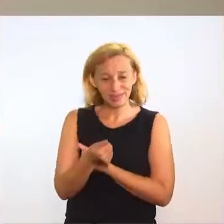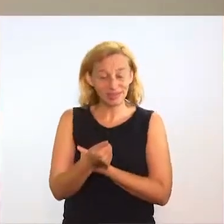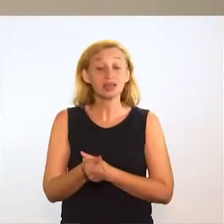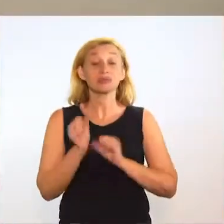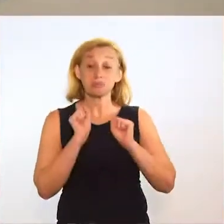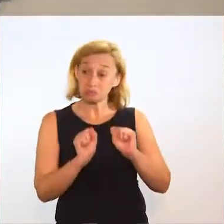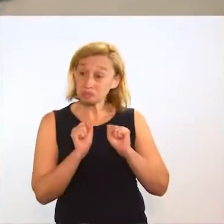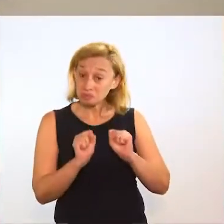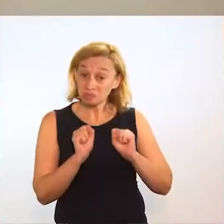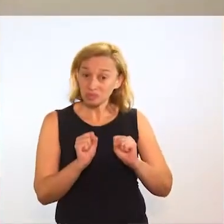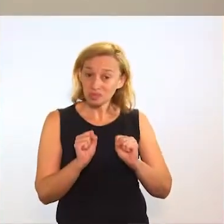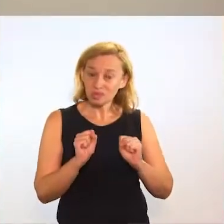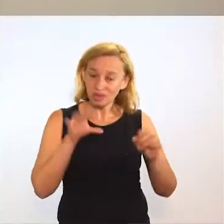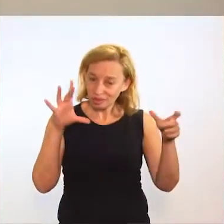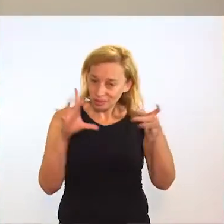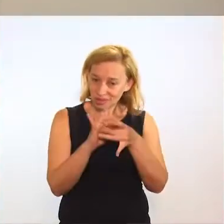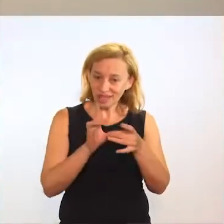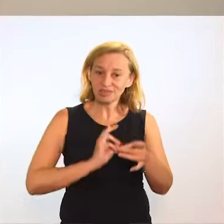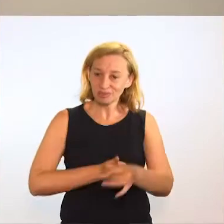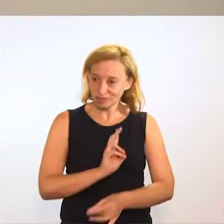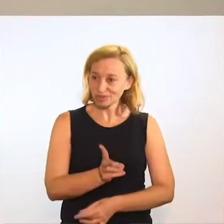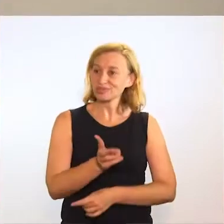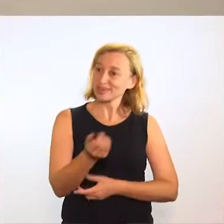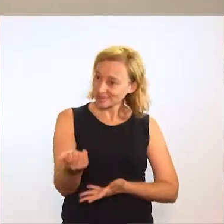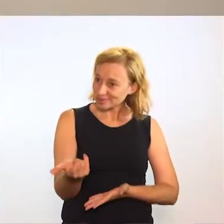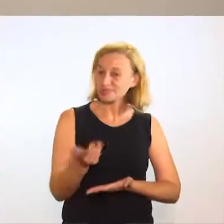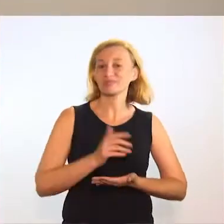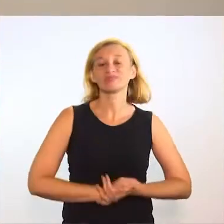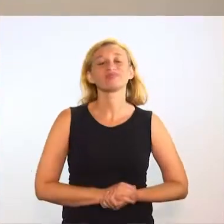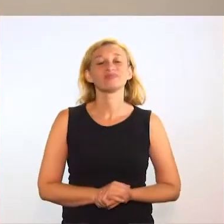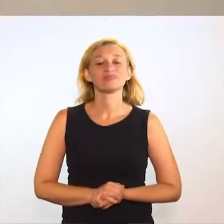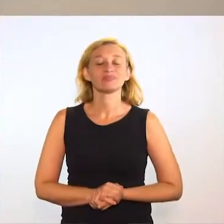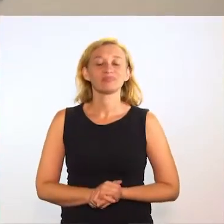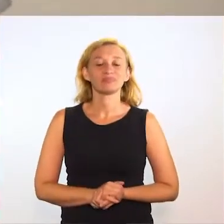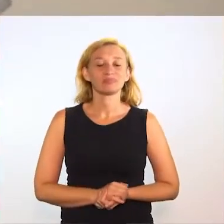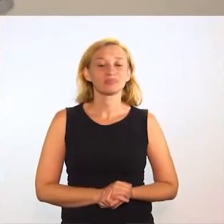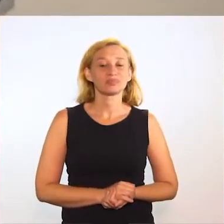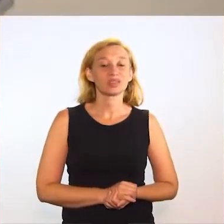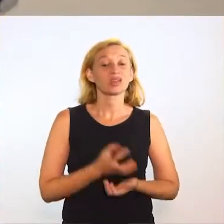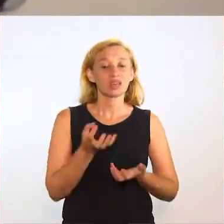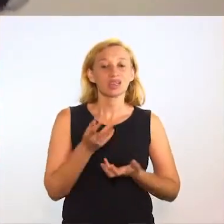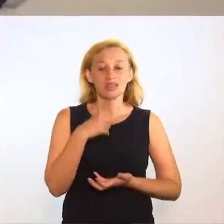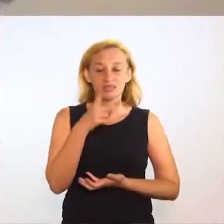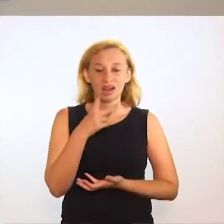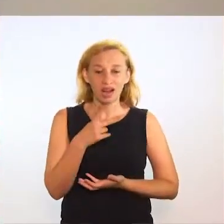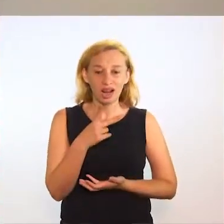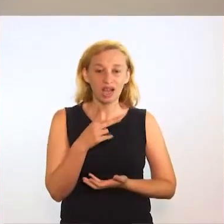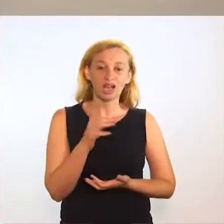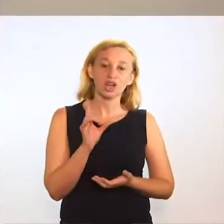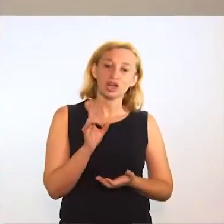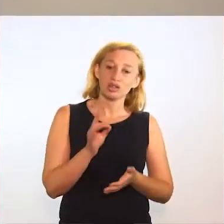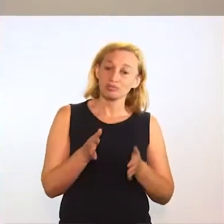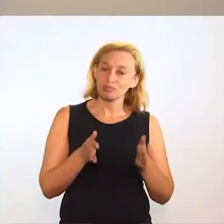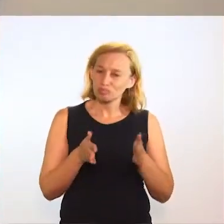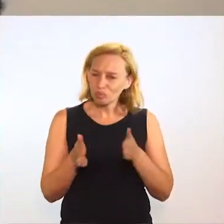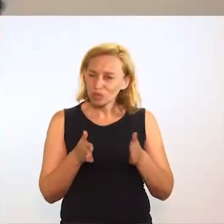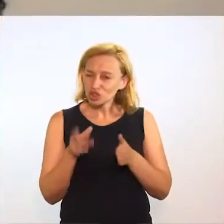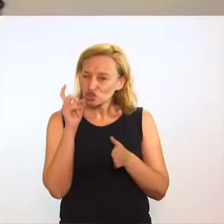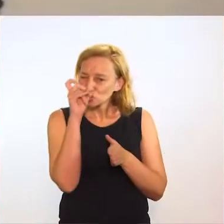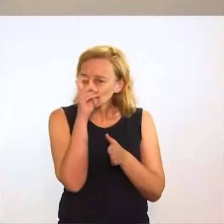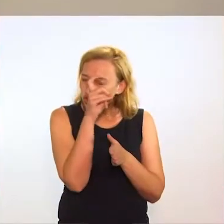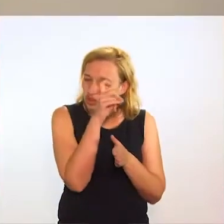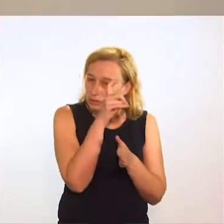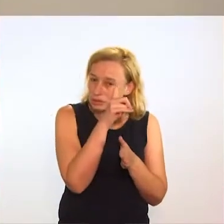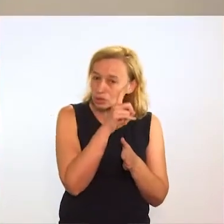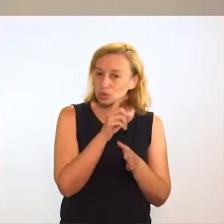aqui, e que a gente possa manter contato, né? Me coloco à disposição. Queria dizer que a gente só está passando